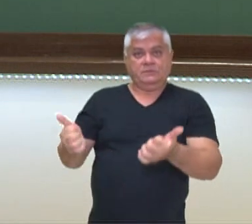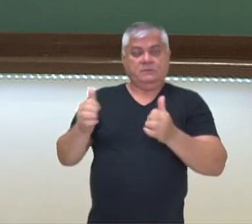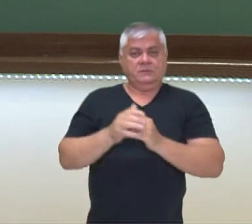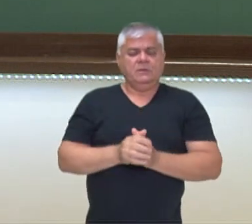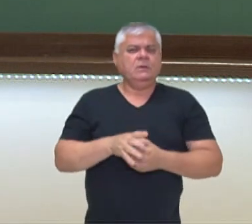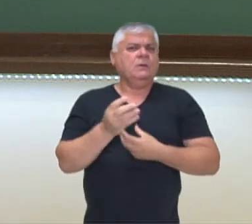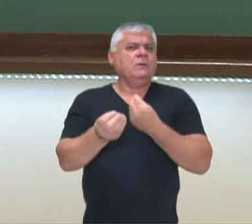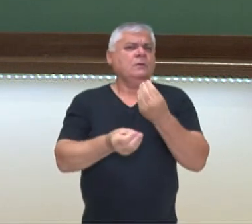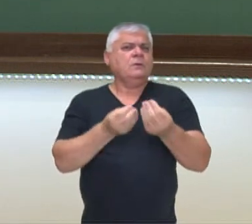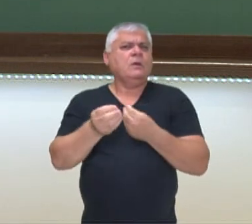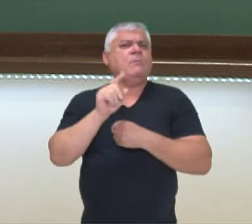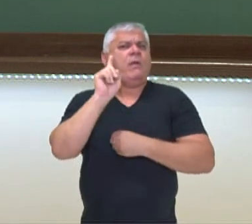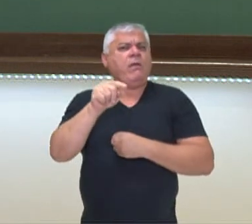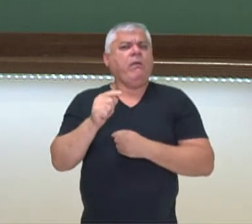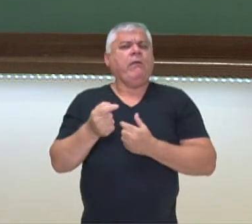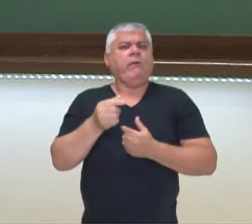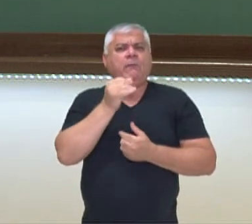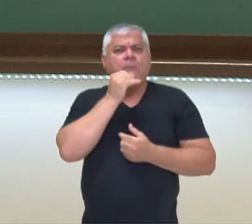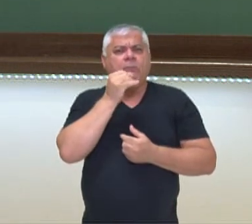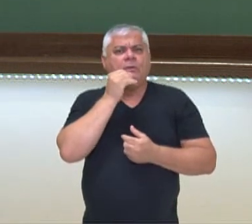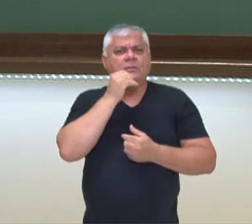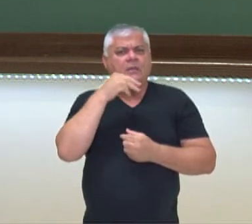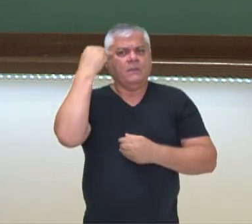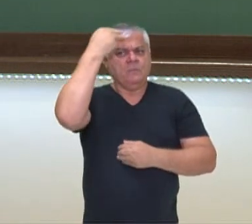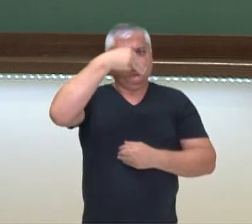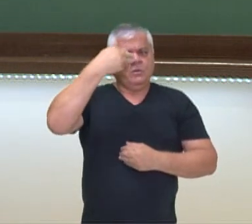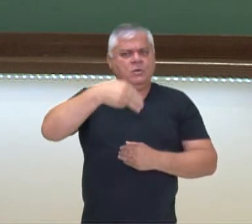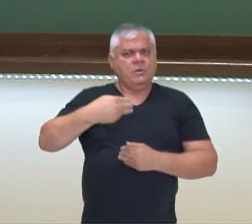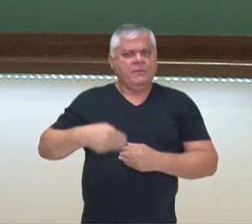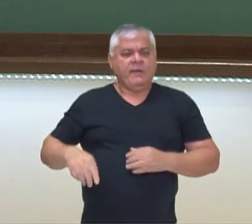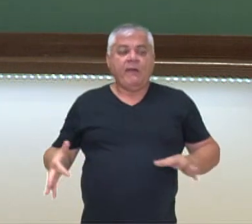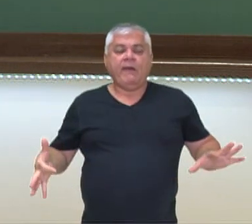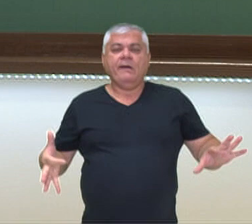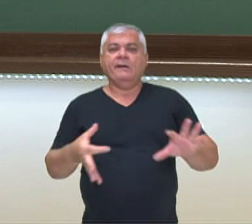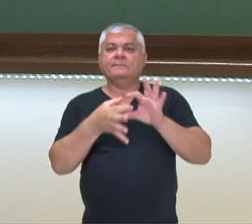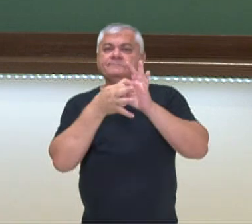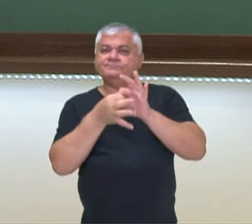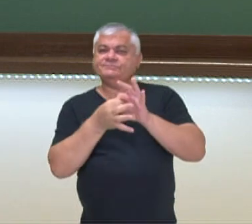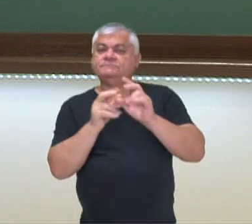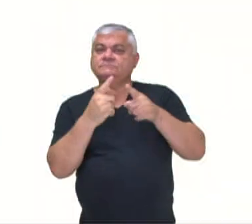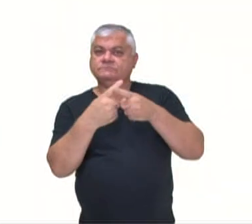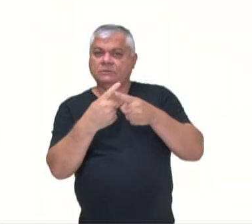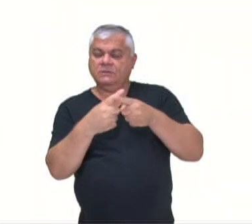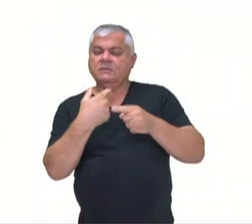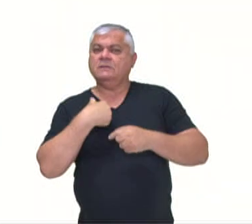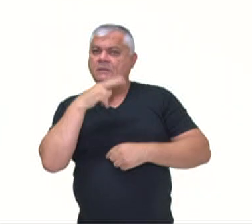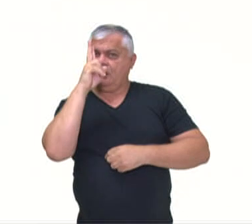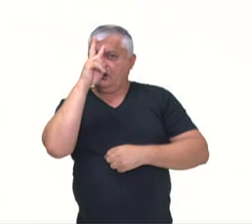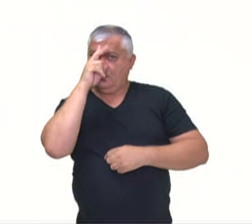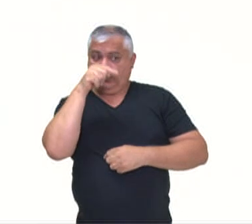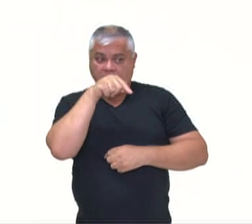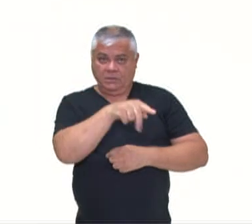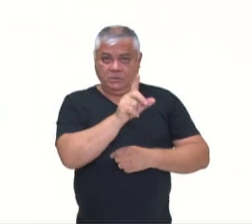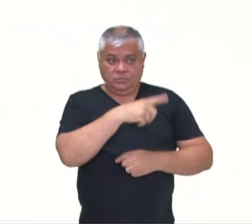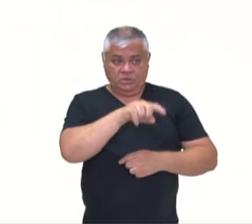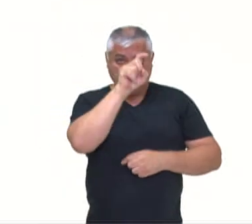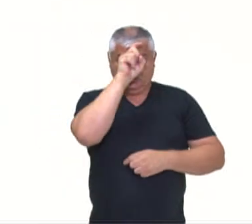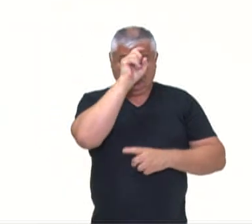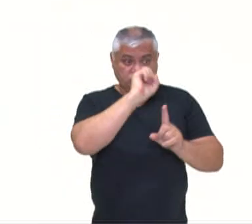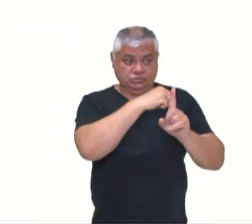passar justamente envolver esse processo de mumificação. Já que, vamos lembrar que os egípcios eram uma